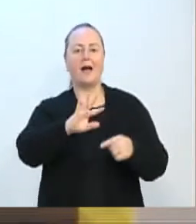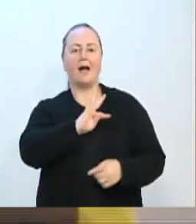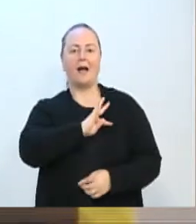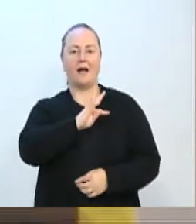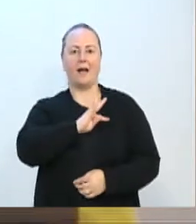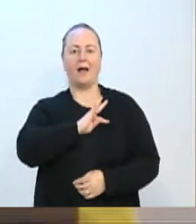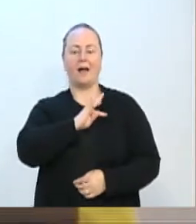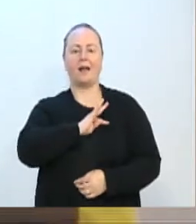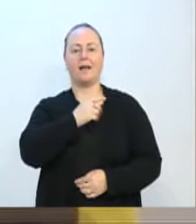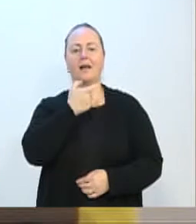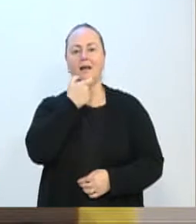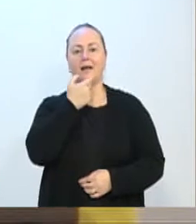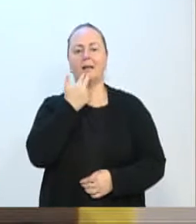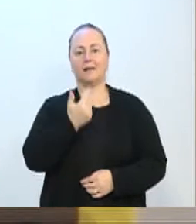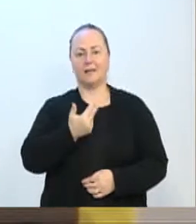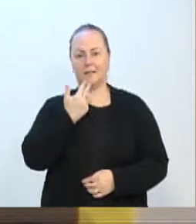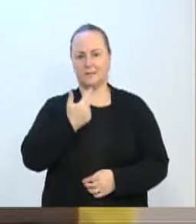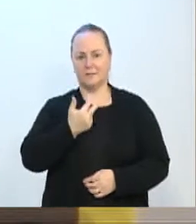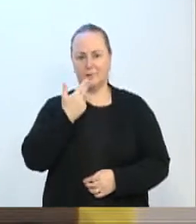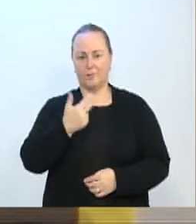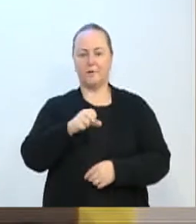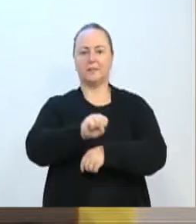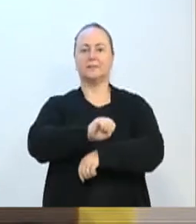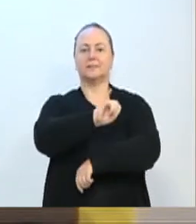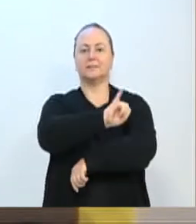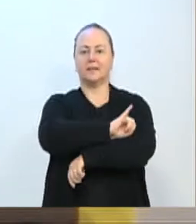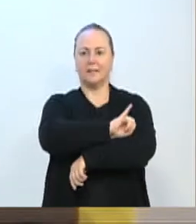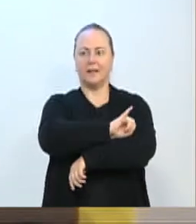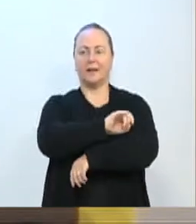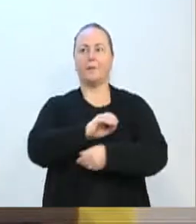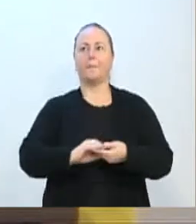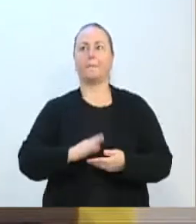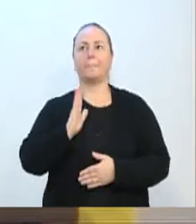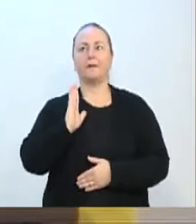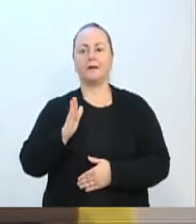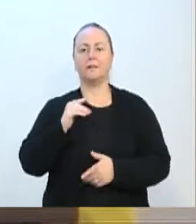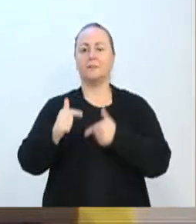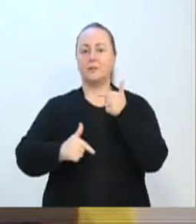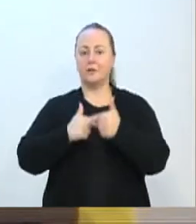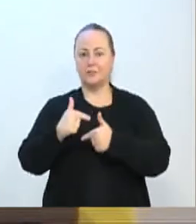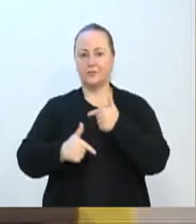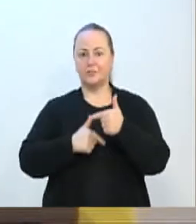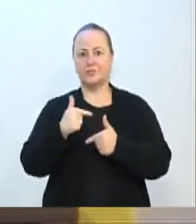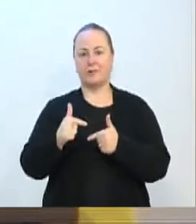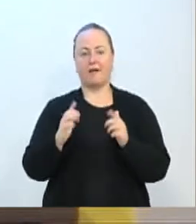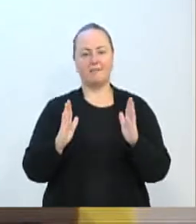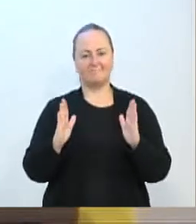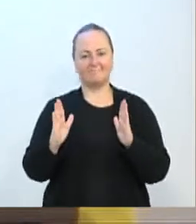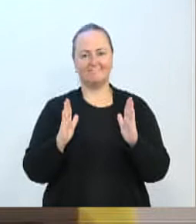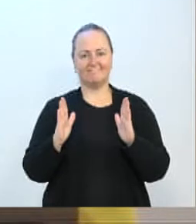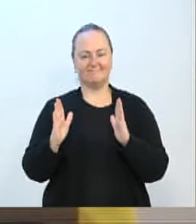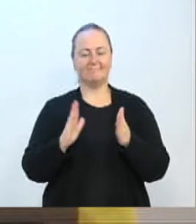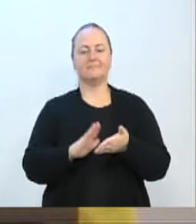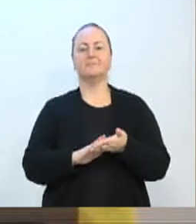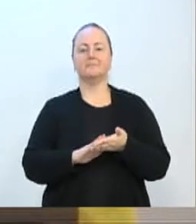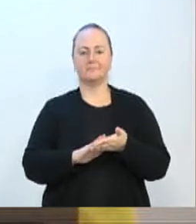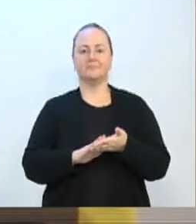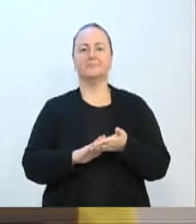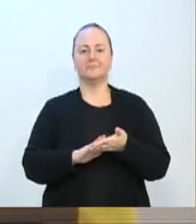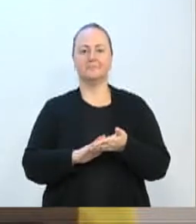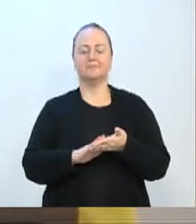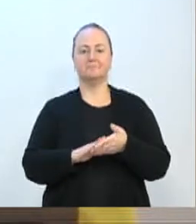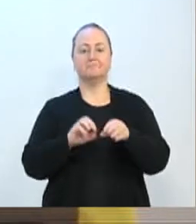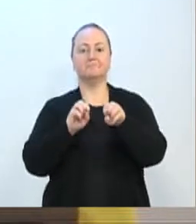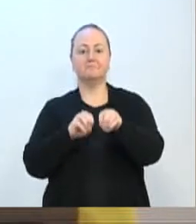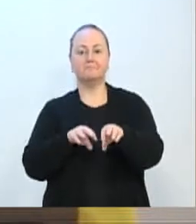Senai, onde trabalhei há algum tempo, especialmente com o ensino da tradução